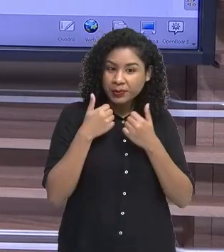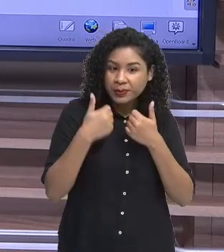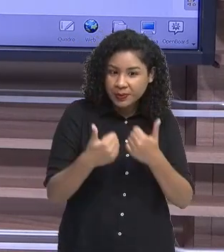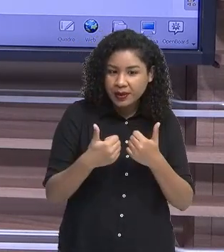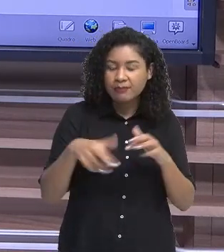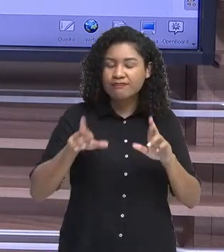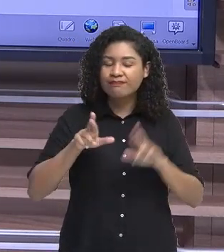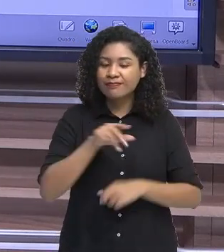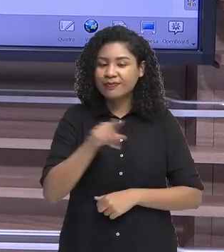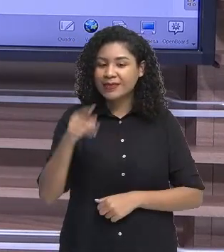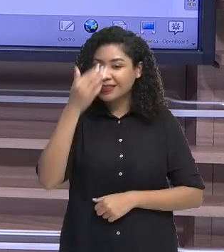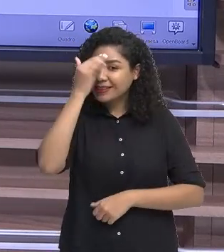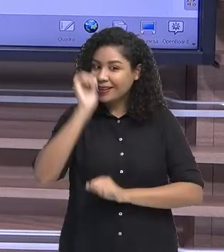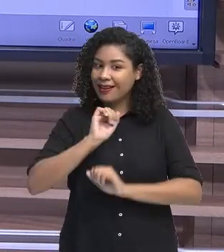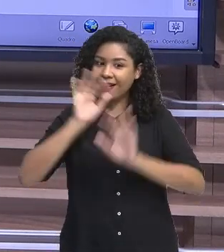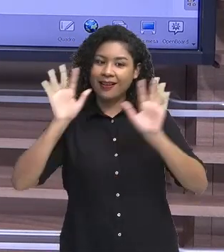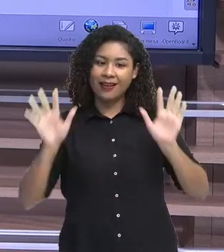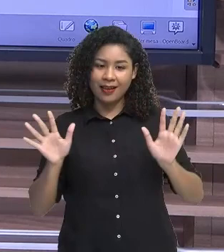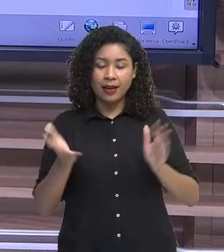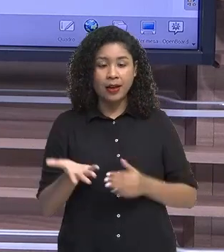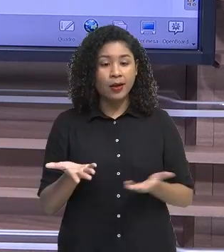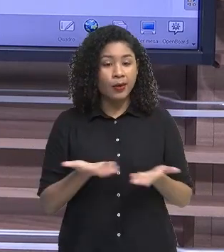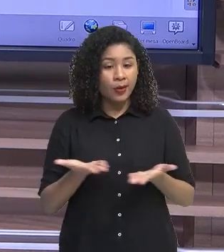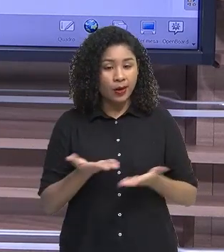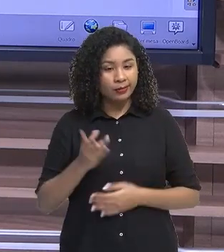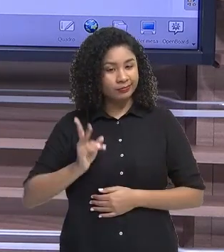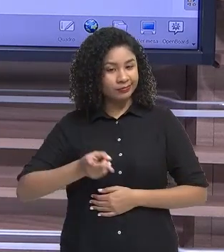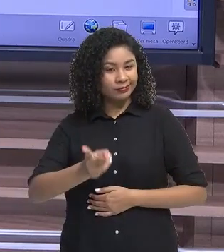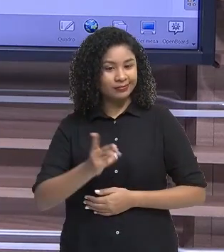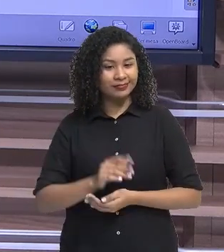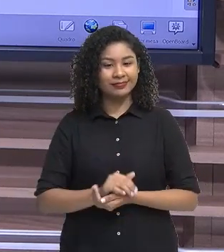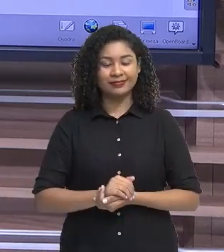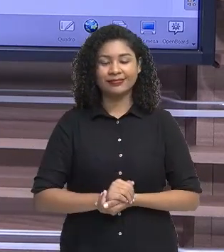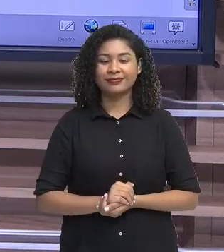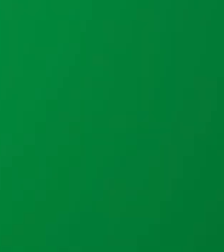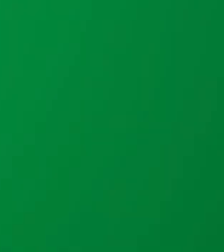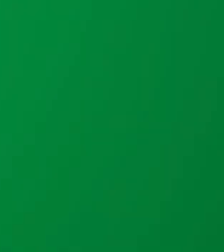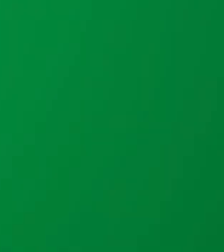vocês tenham compreendido aí. Vamos agora dar continuidade.